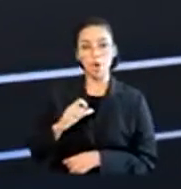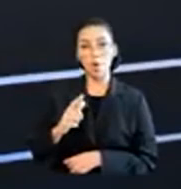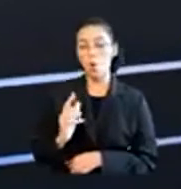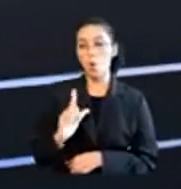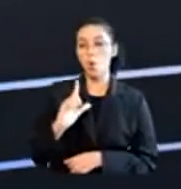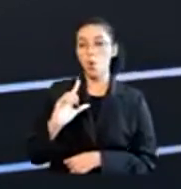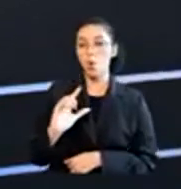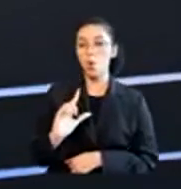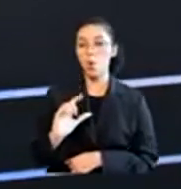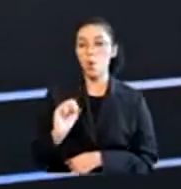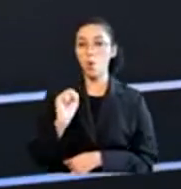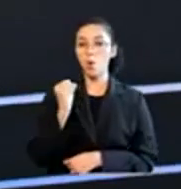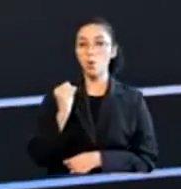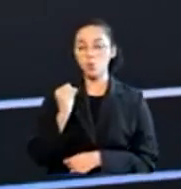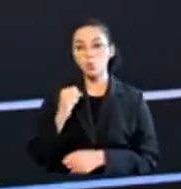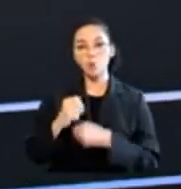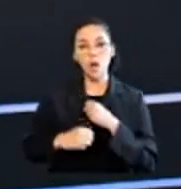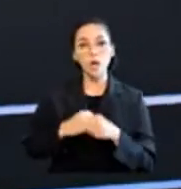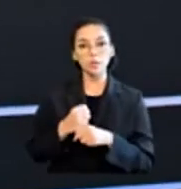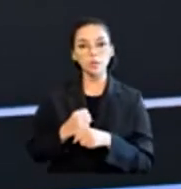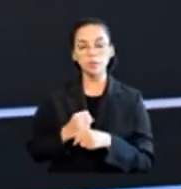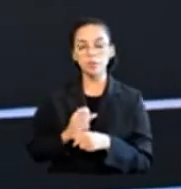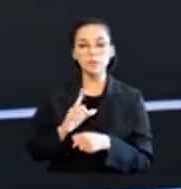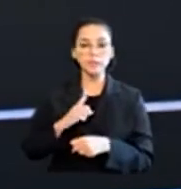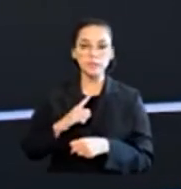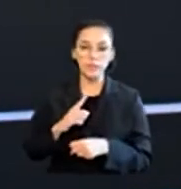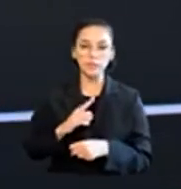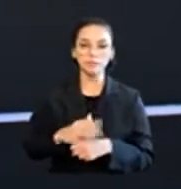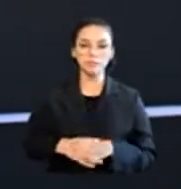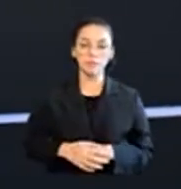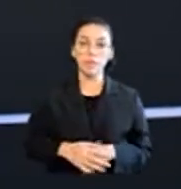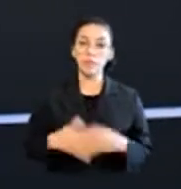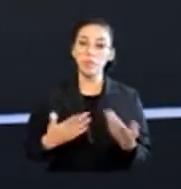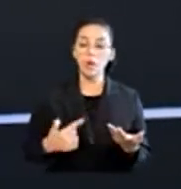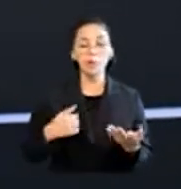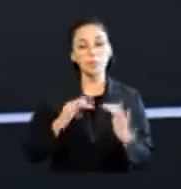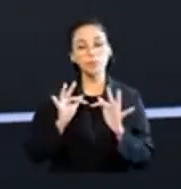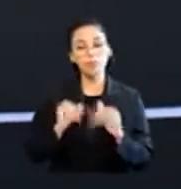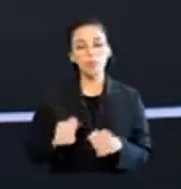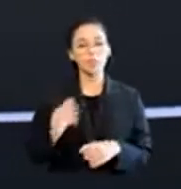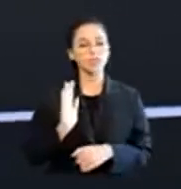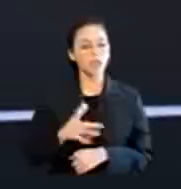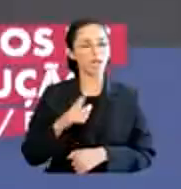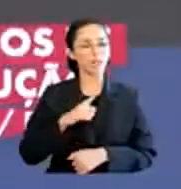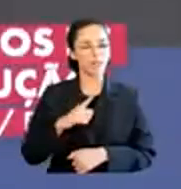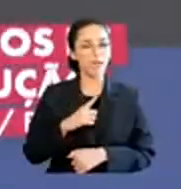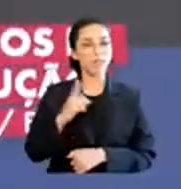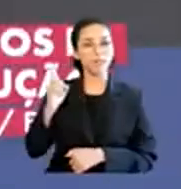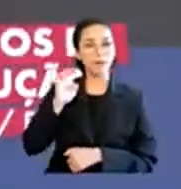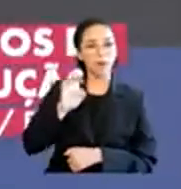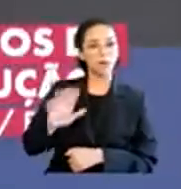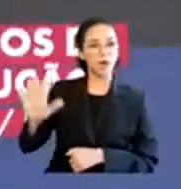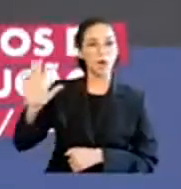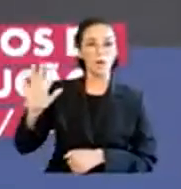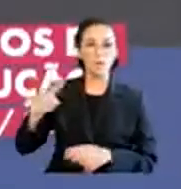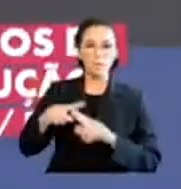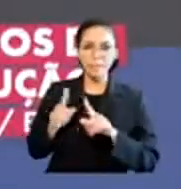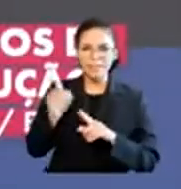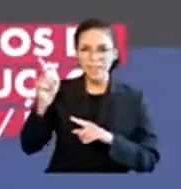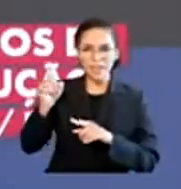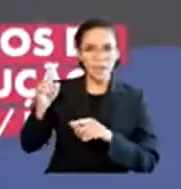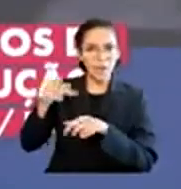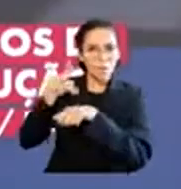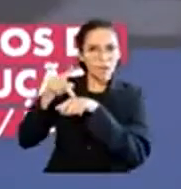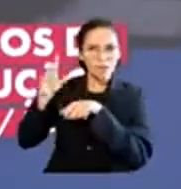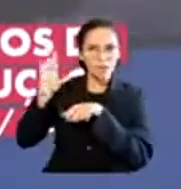vocês que apesar da versão térmica do Scudo já existir na Europa, ele não é um veículo importado. Muito pelo contrário, ele é montado